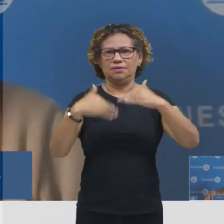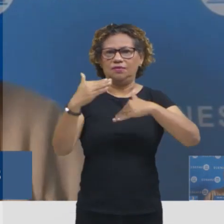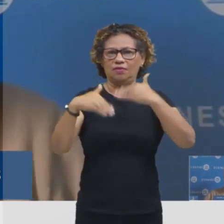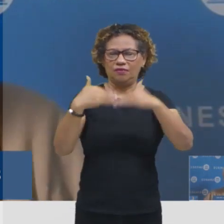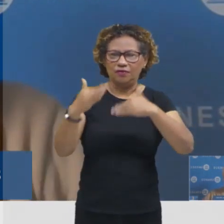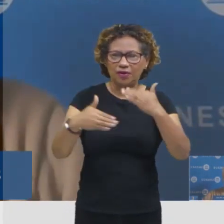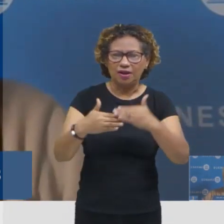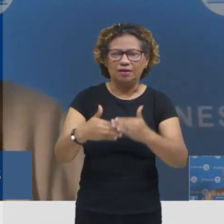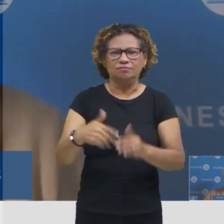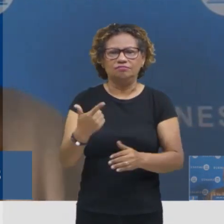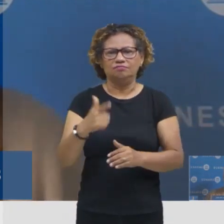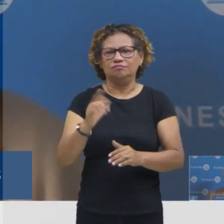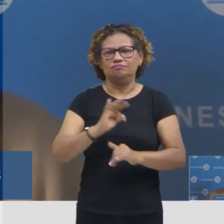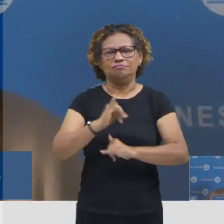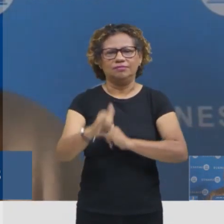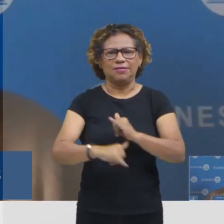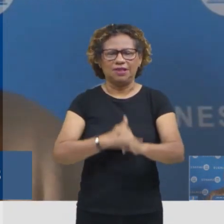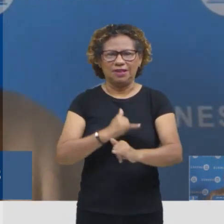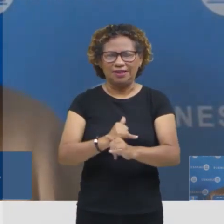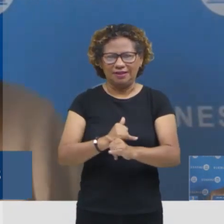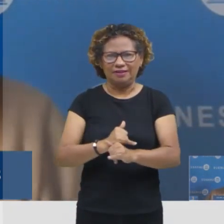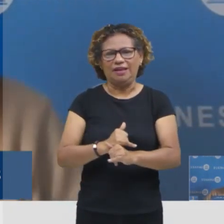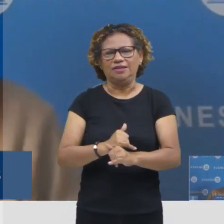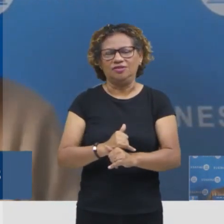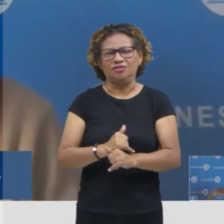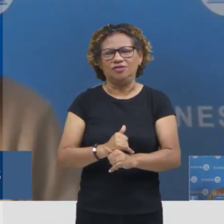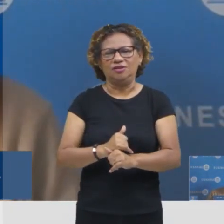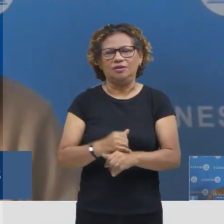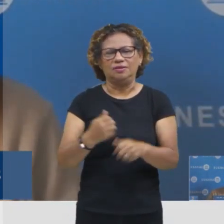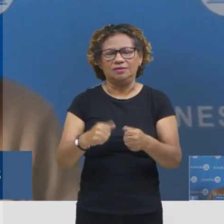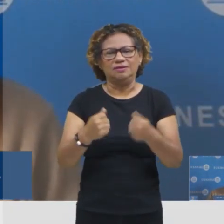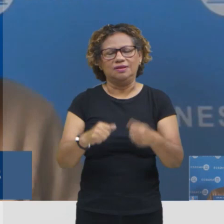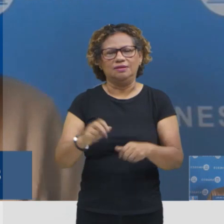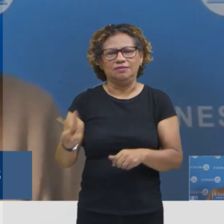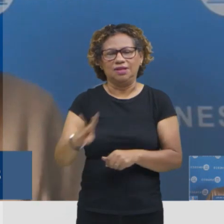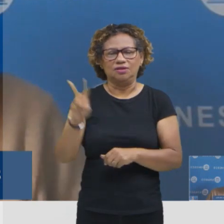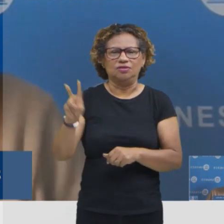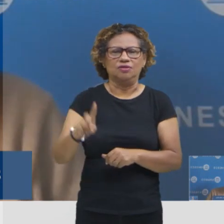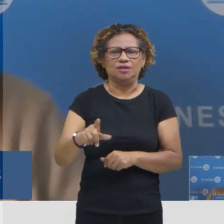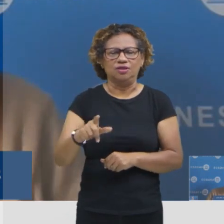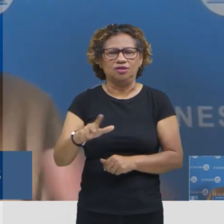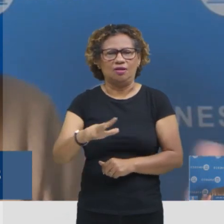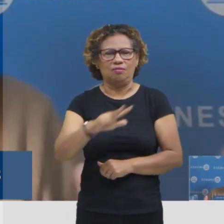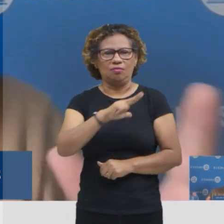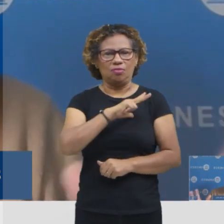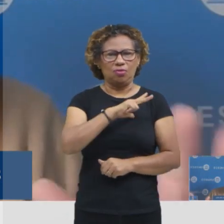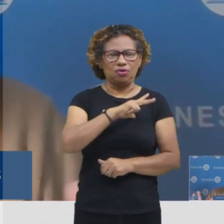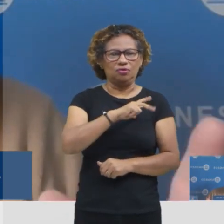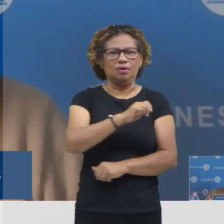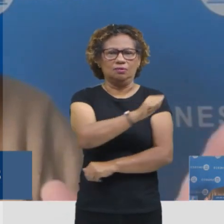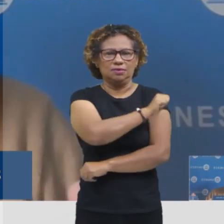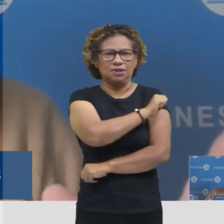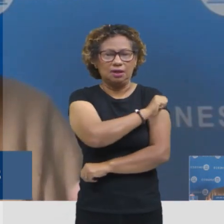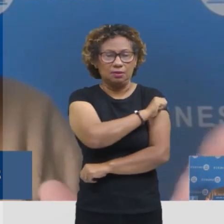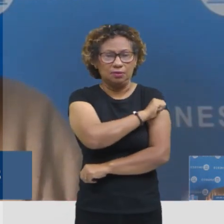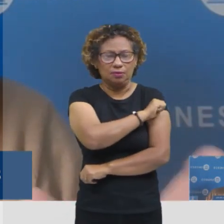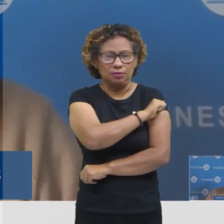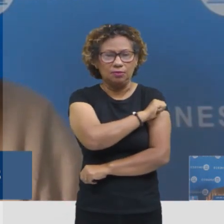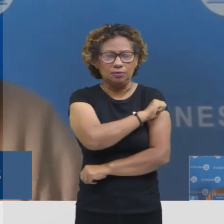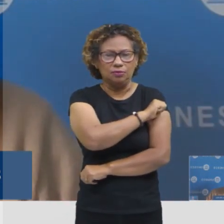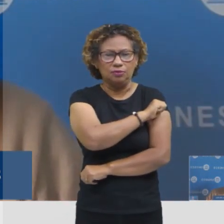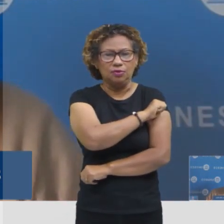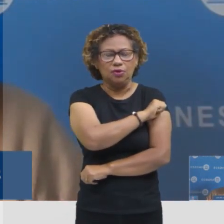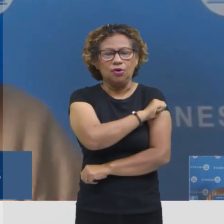acesso à internet é mais generalizado. Nós temos aqui em Portugal os alunos do